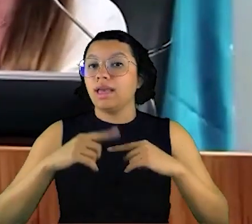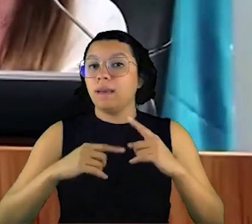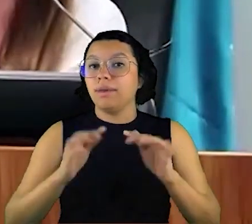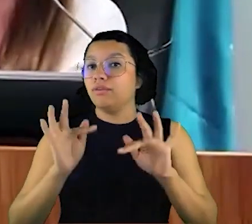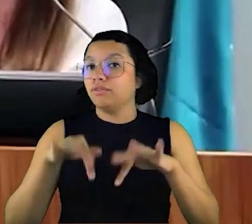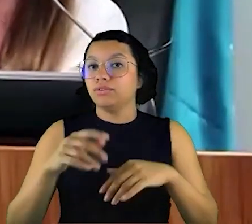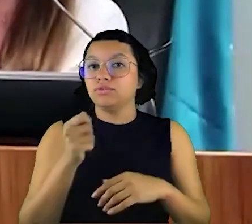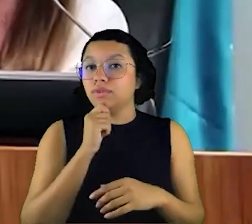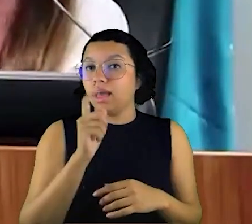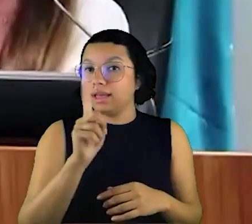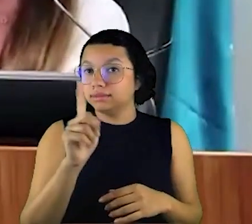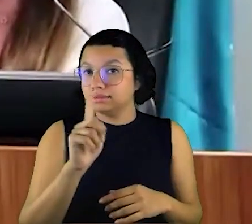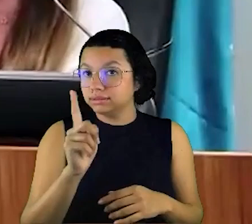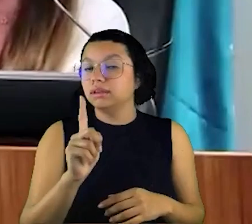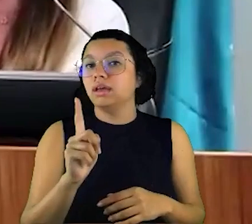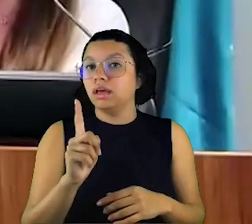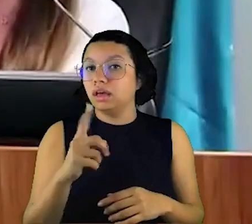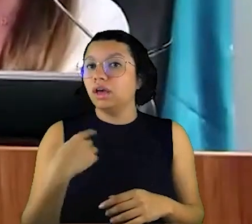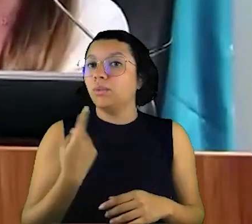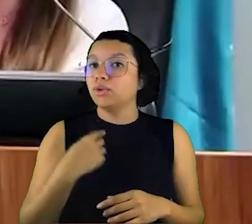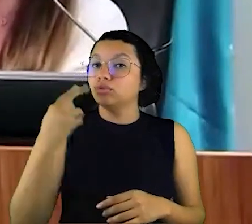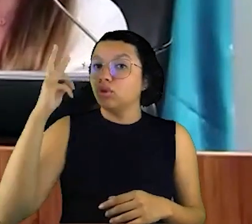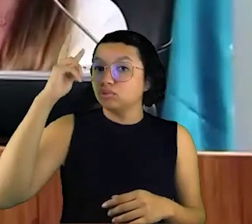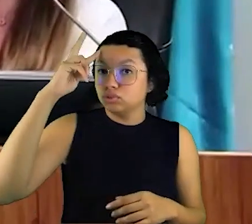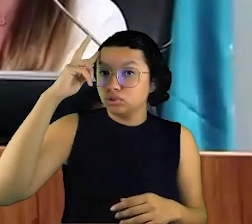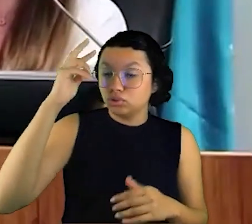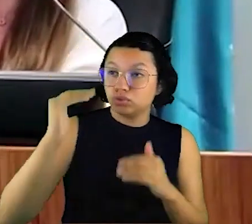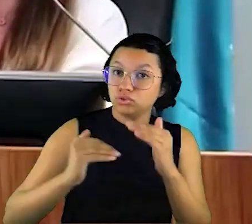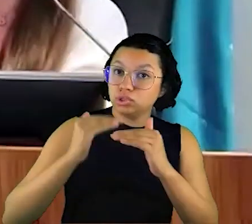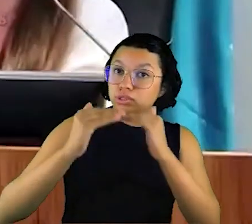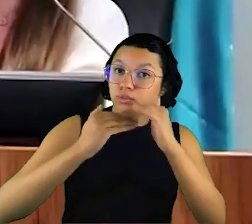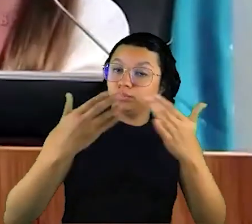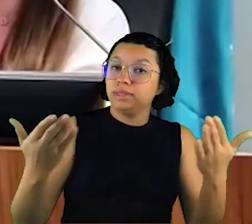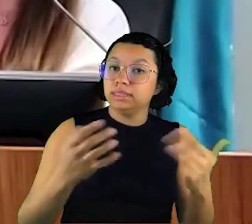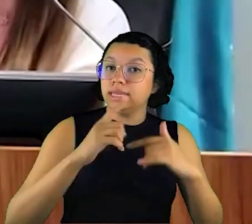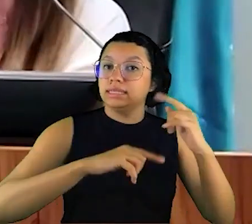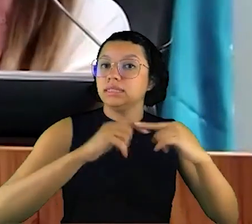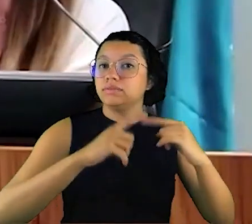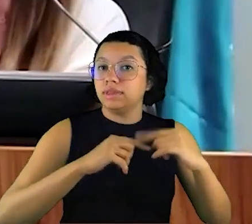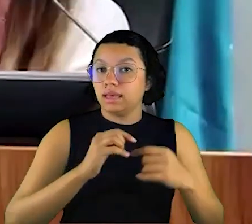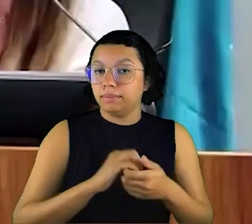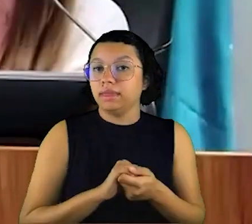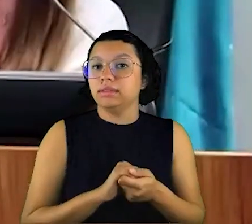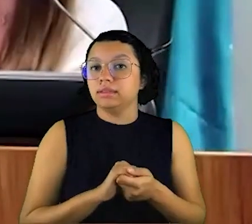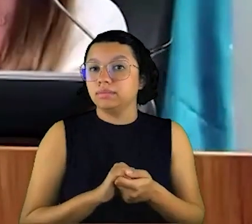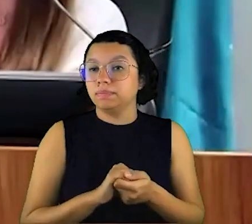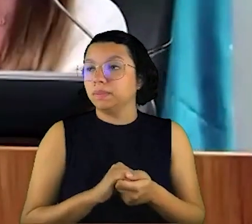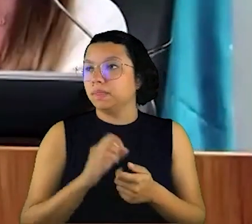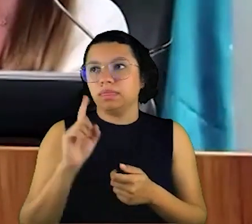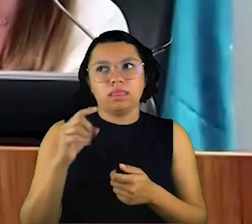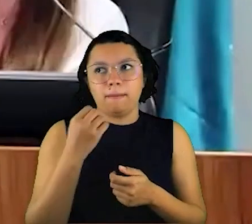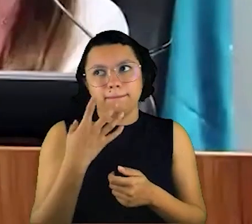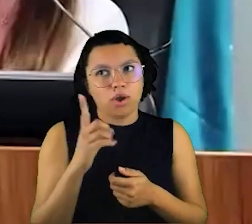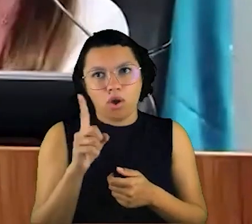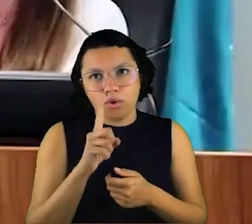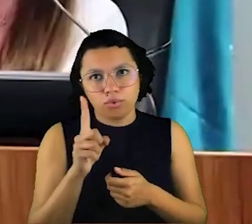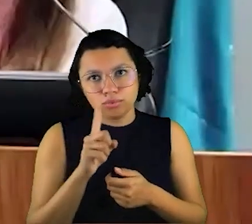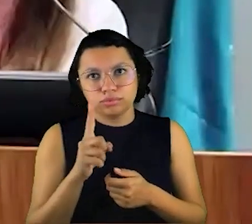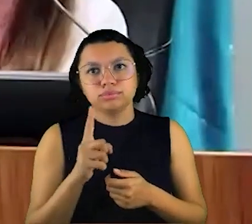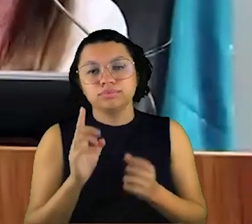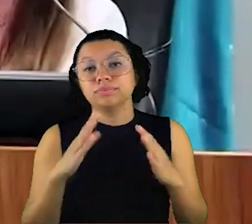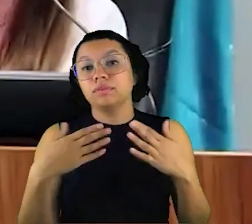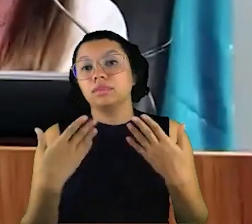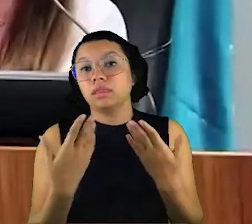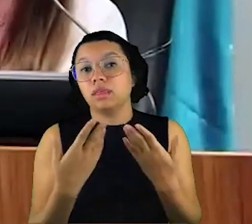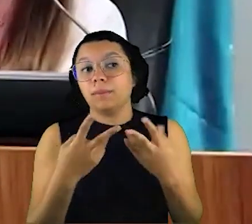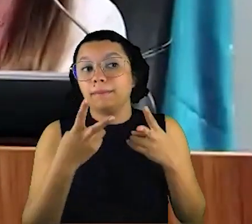finalizada. E o nosso histórico de desenvolvimento dessas ferramentas, ele não é bom.